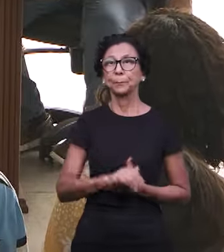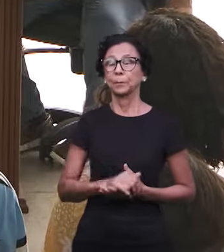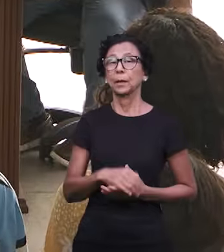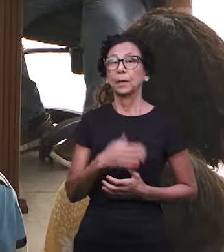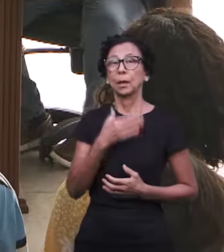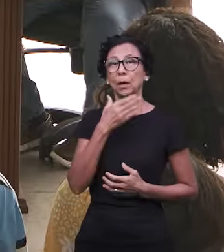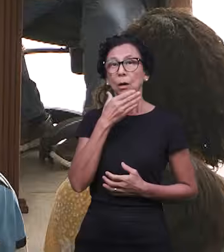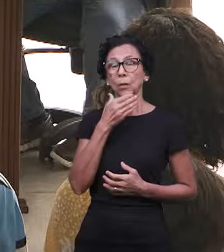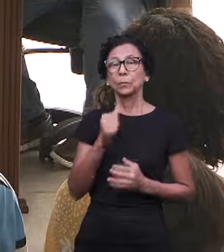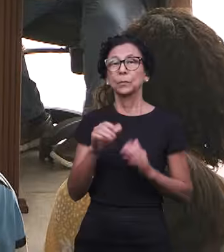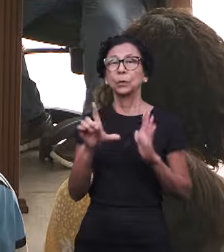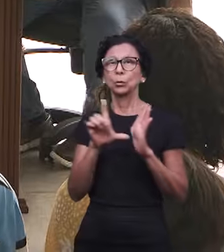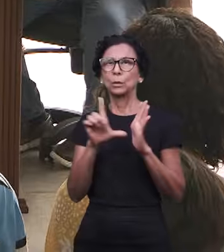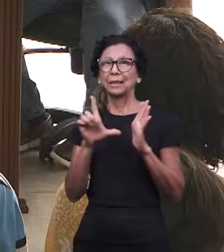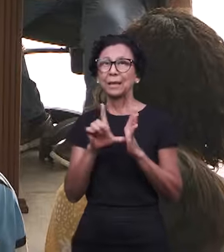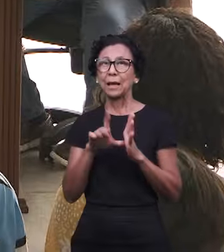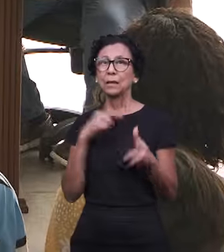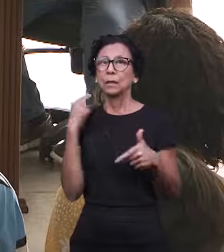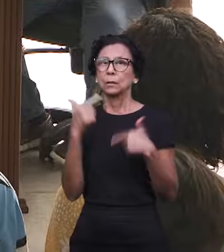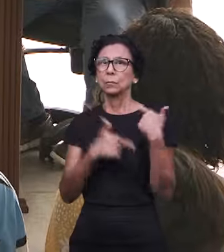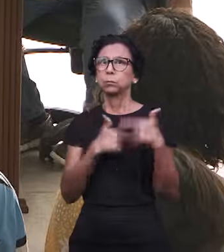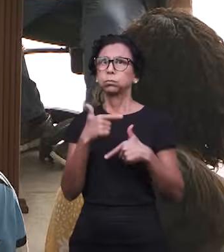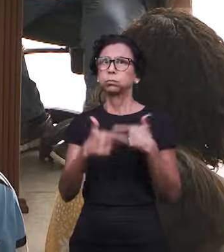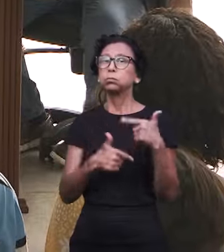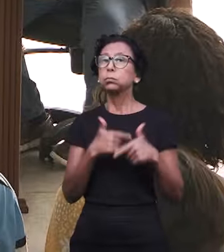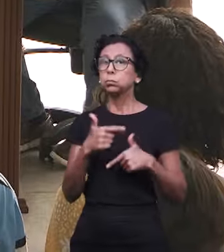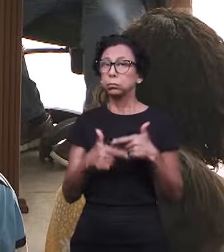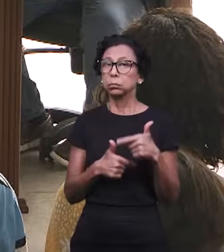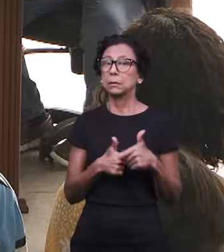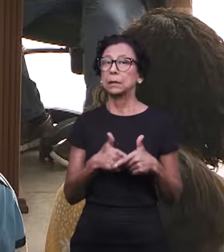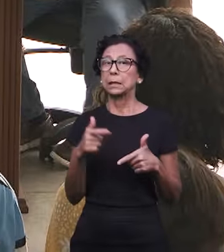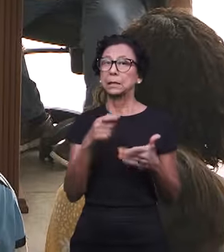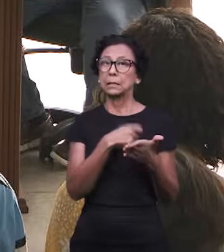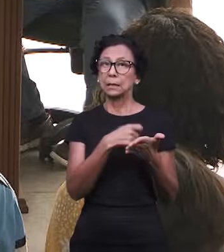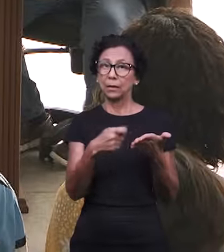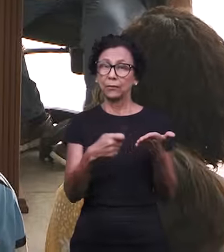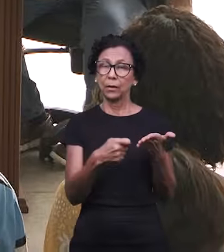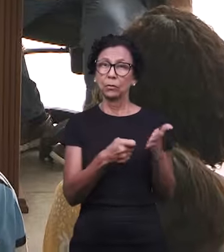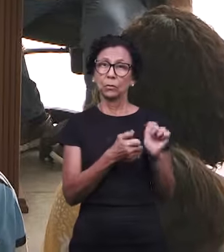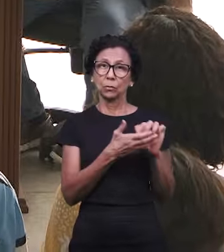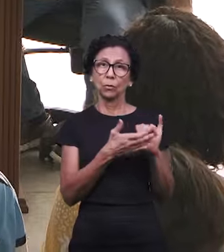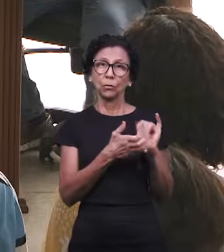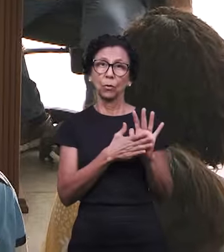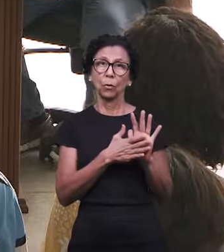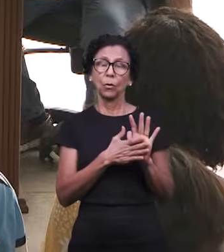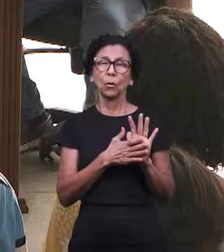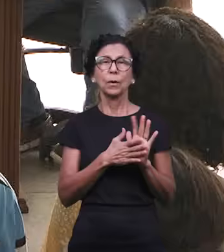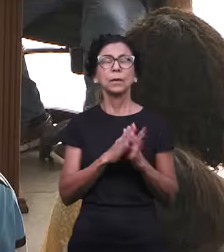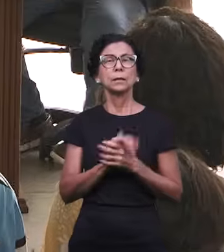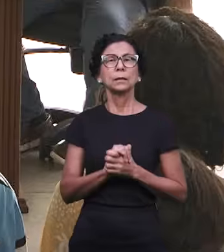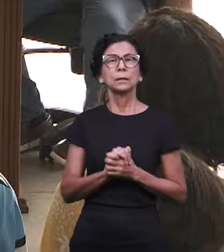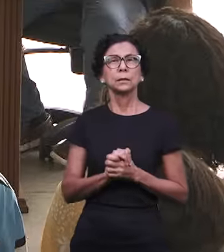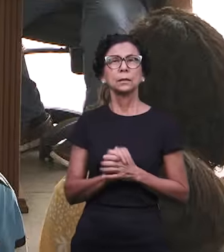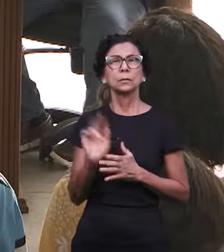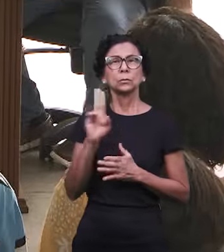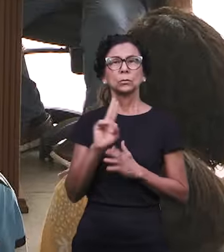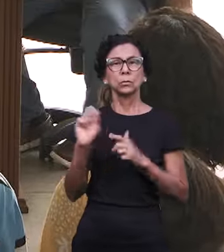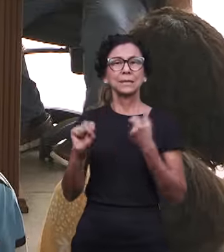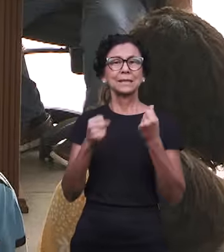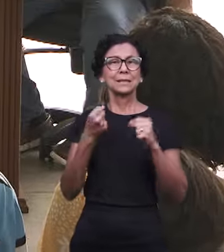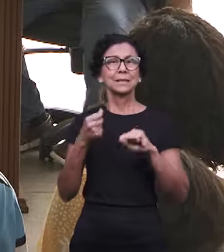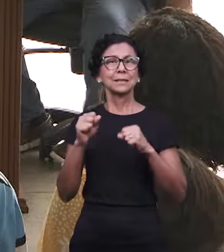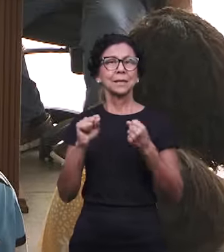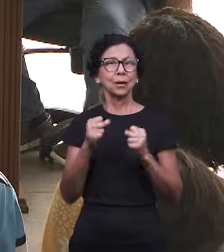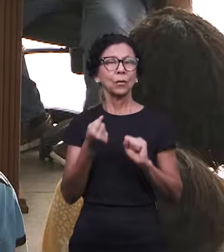numa grande batalha. Quando ele escreveu esse hino, ele usou o Salmo. Então ele está mostrando